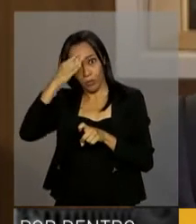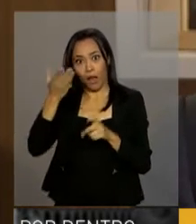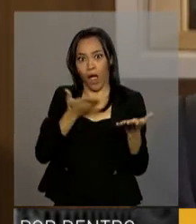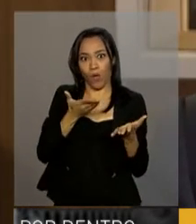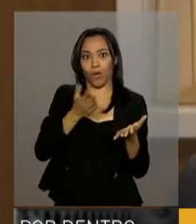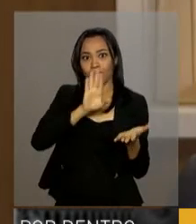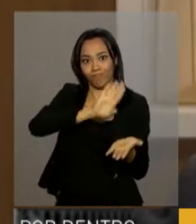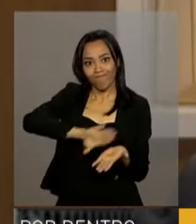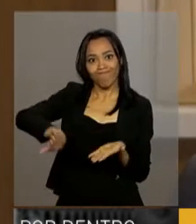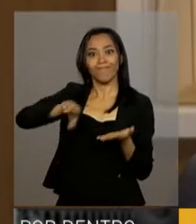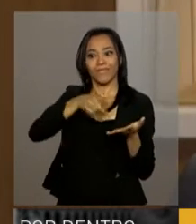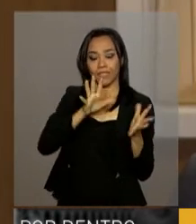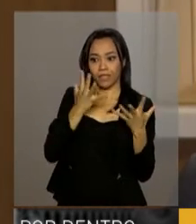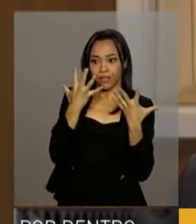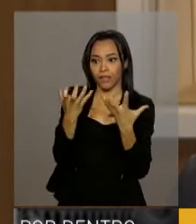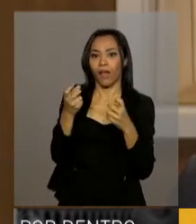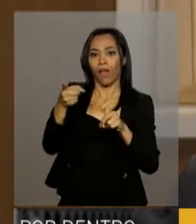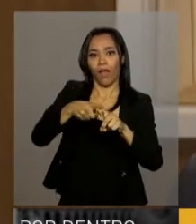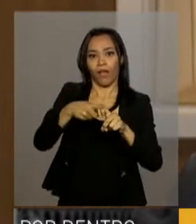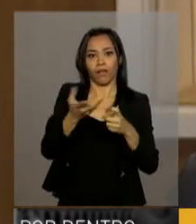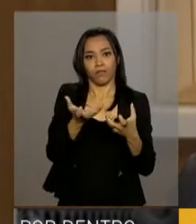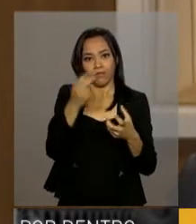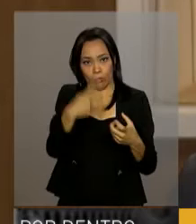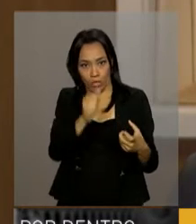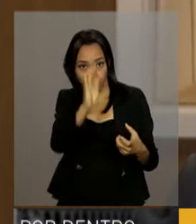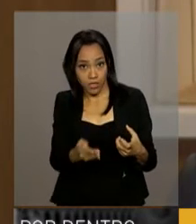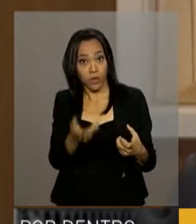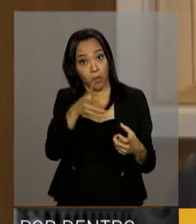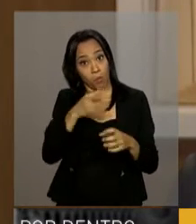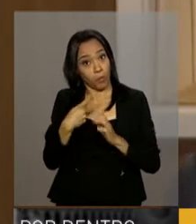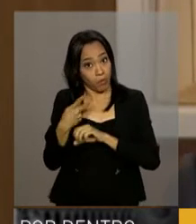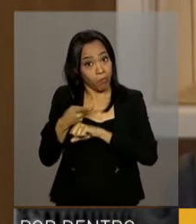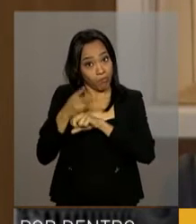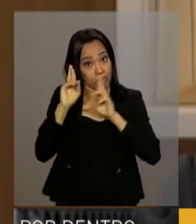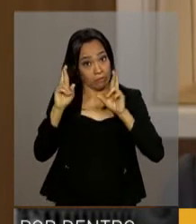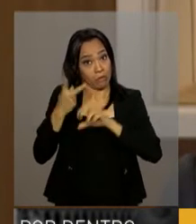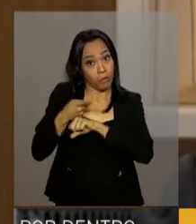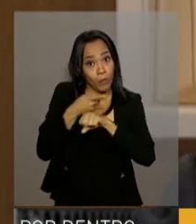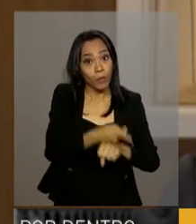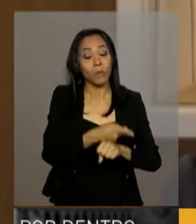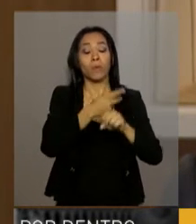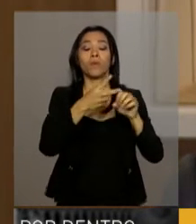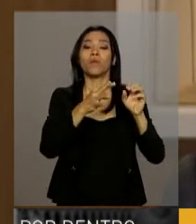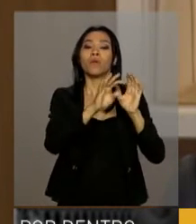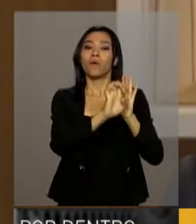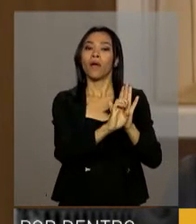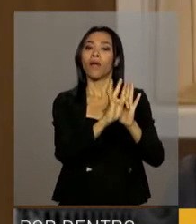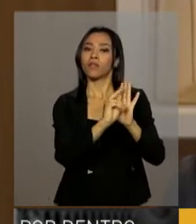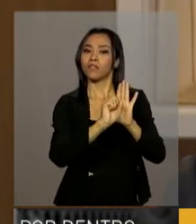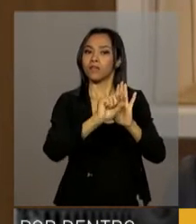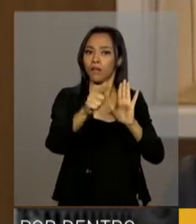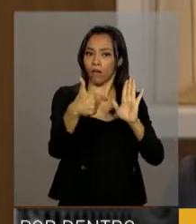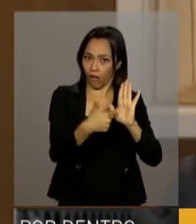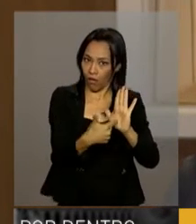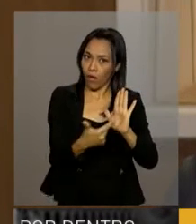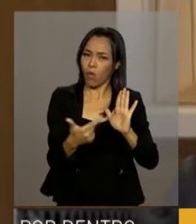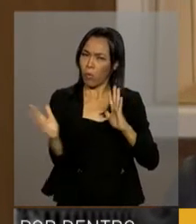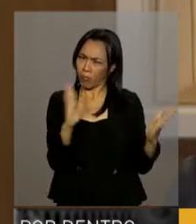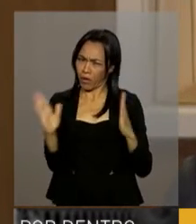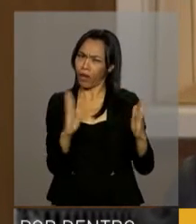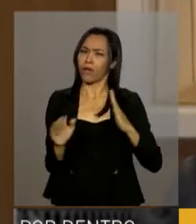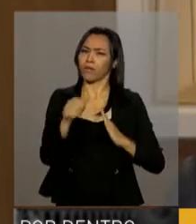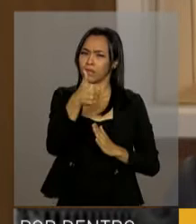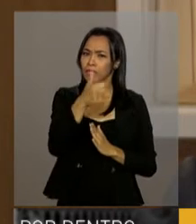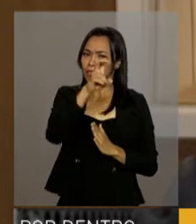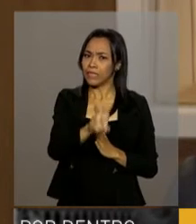os brasileiros. Esperamos que eles acorram a esse edital e ainda colocamos um prazo de 15